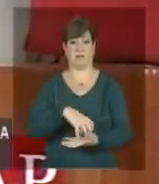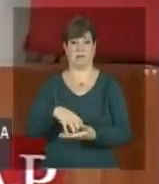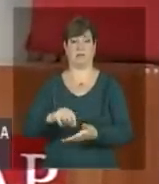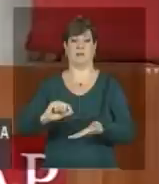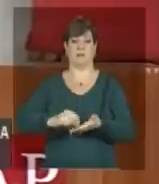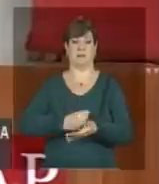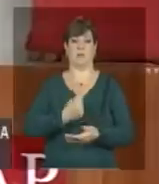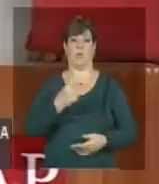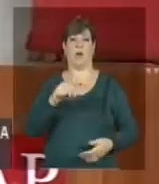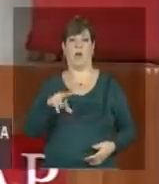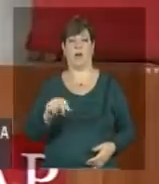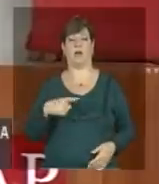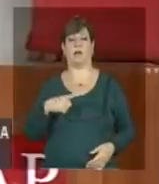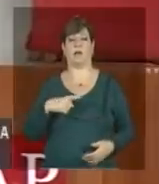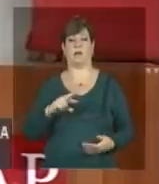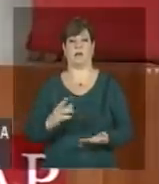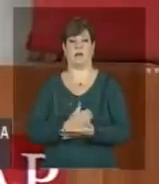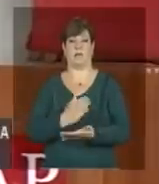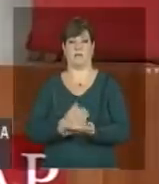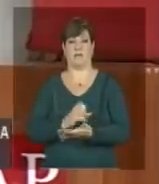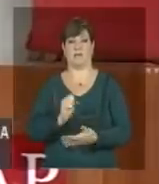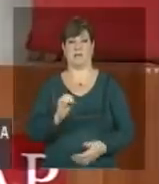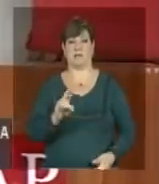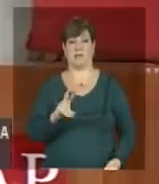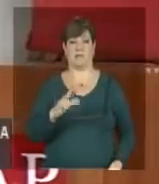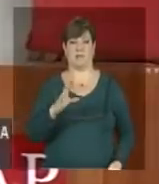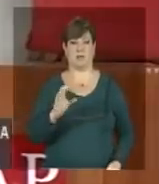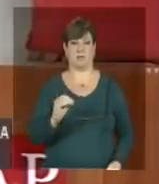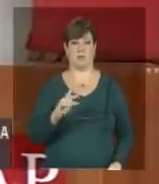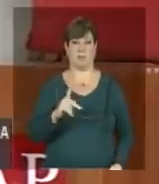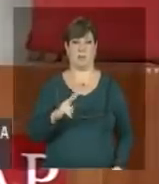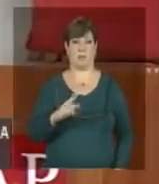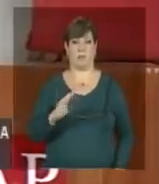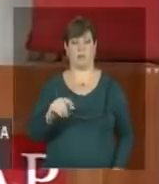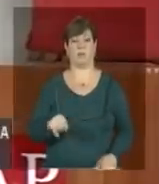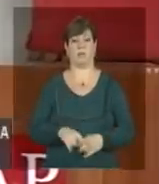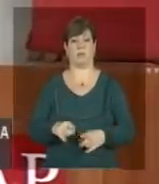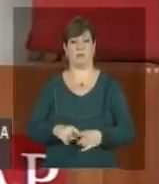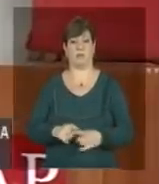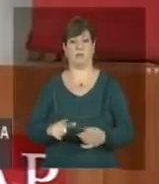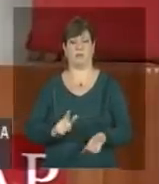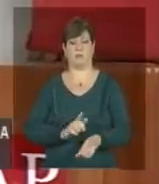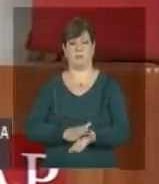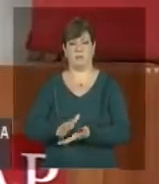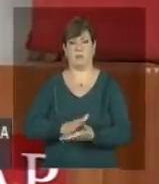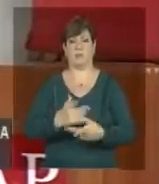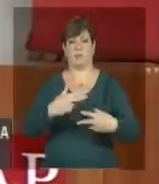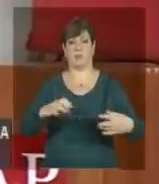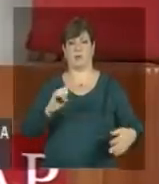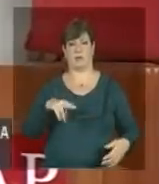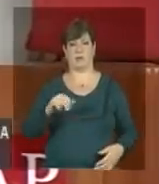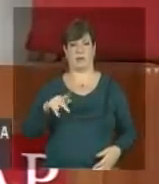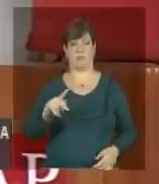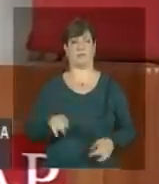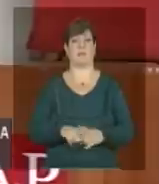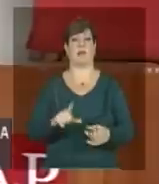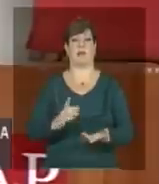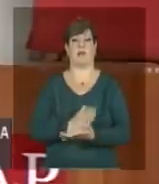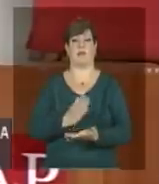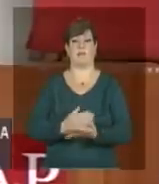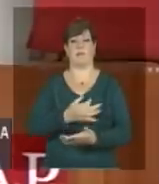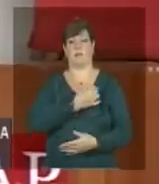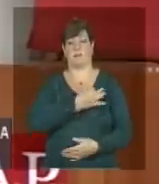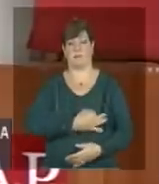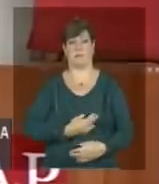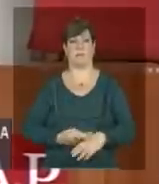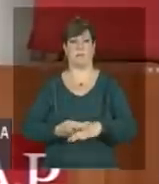um ano da Revista do Serviço Público, publicações da ENAP, livro com relato das iniciativas premiadas,